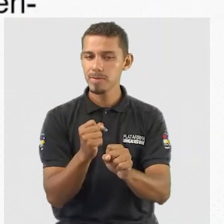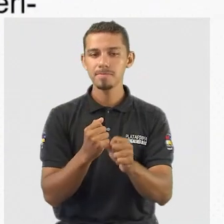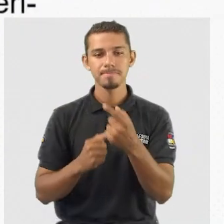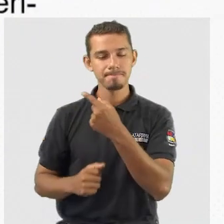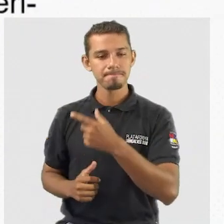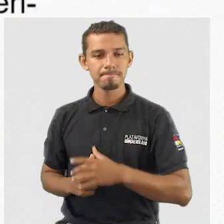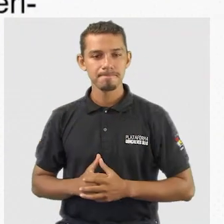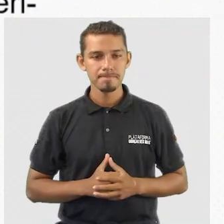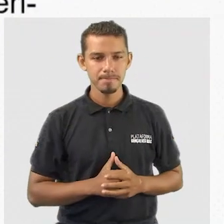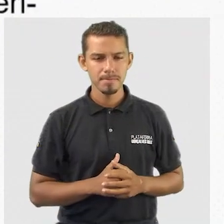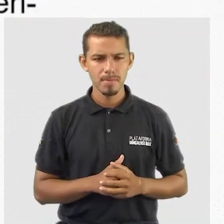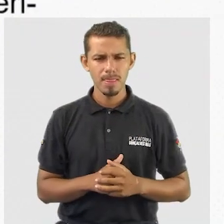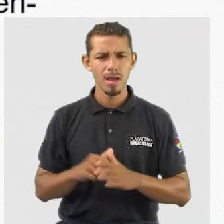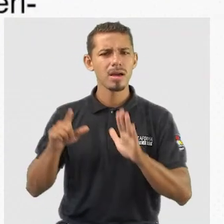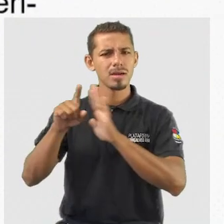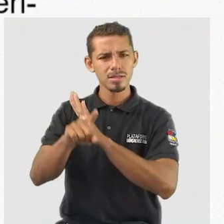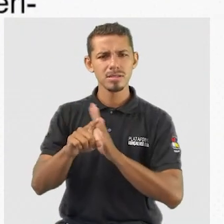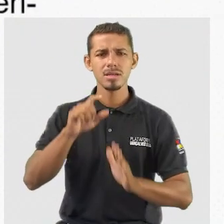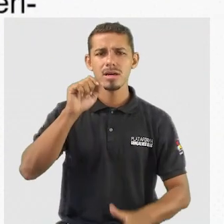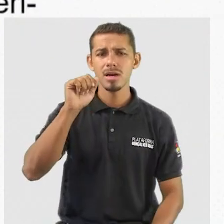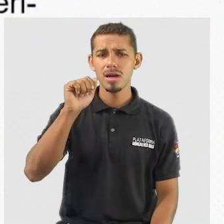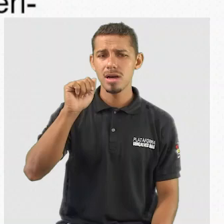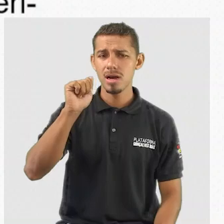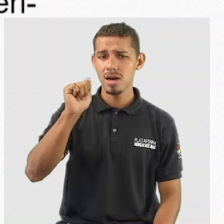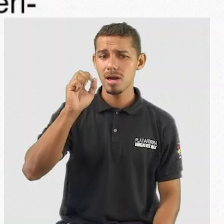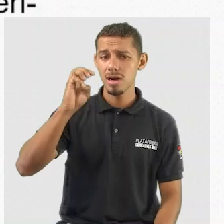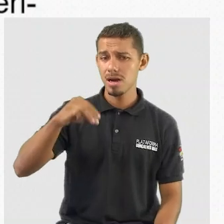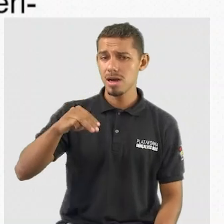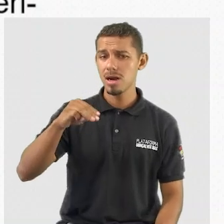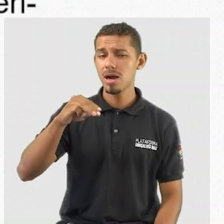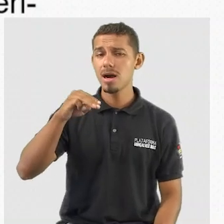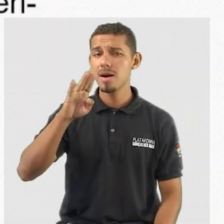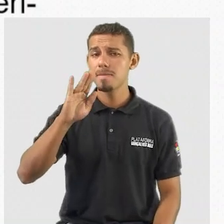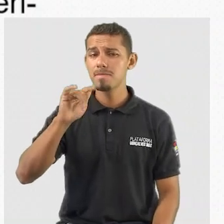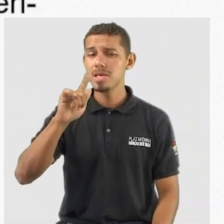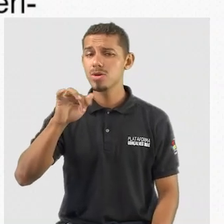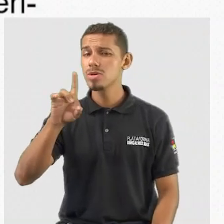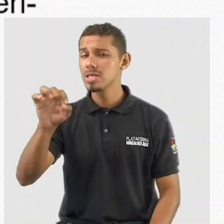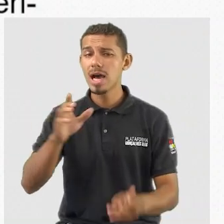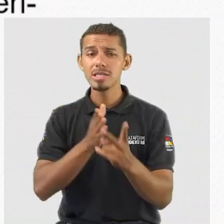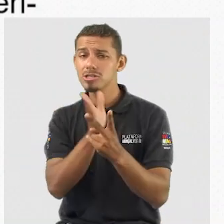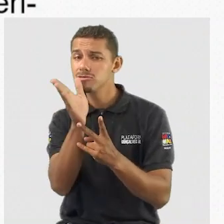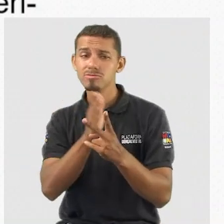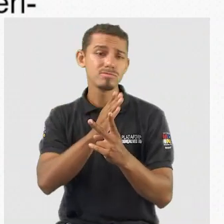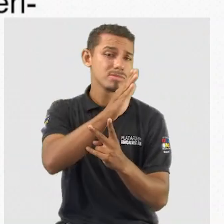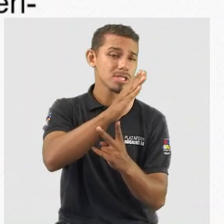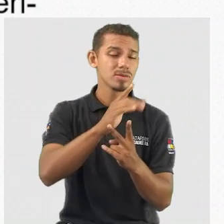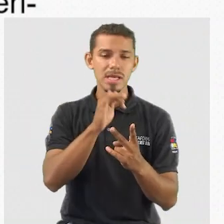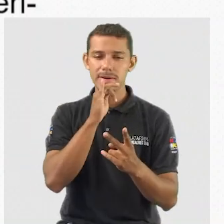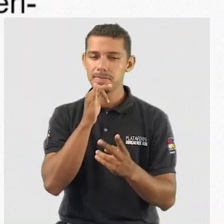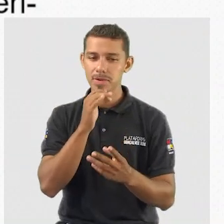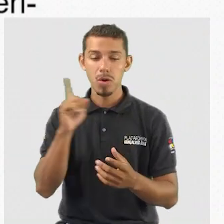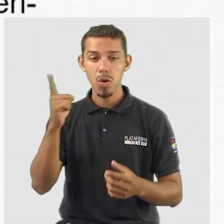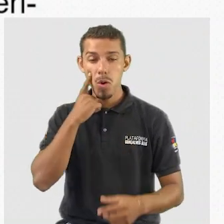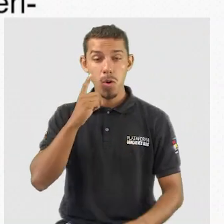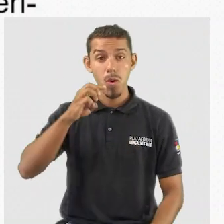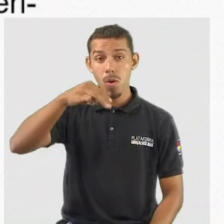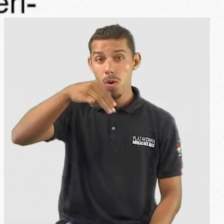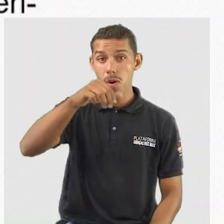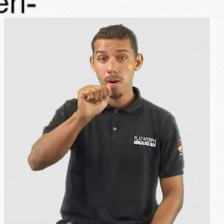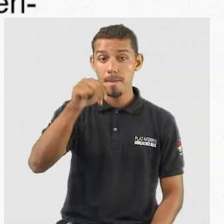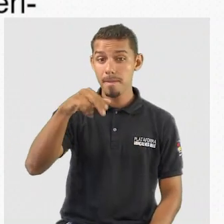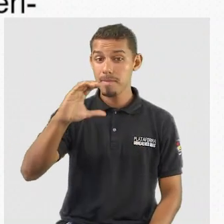né? E aí a questão da ambiguidade, a gente pode encontrar aonde, por exemplo? Pensei aqui numa manchete de jornal,